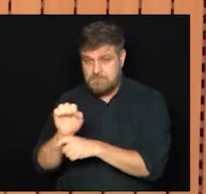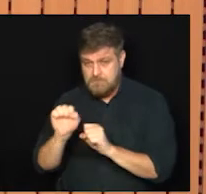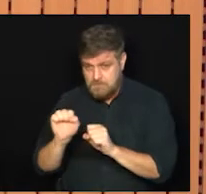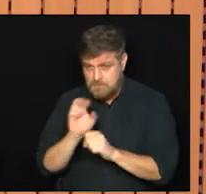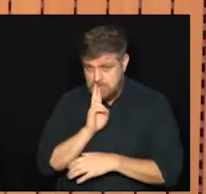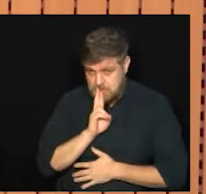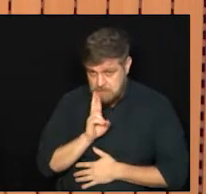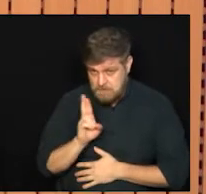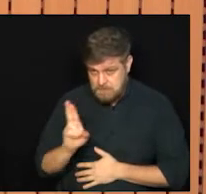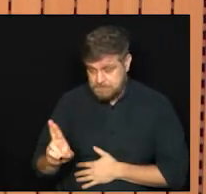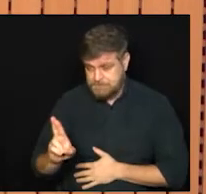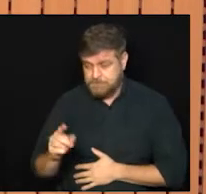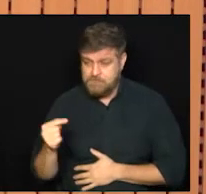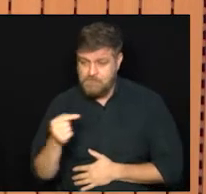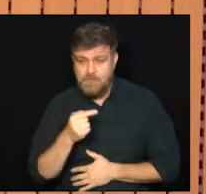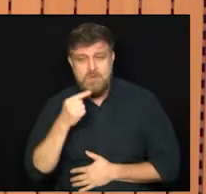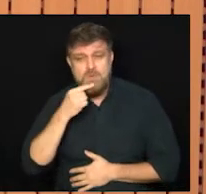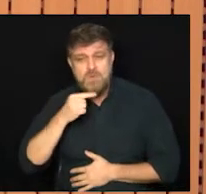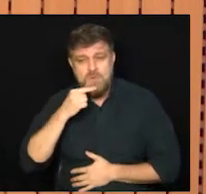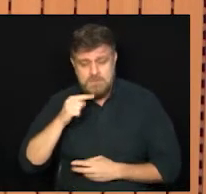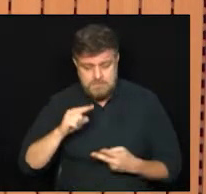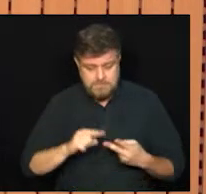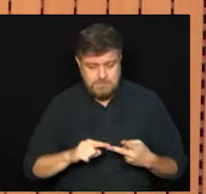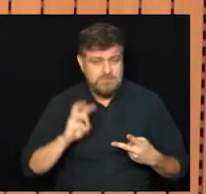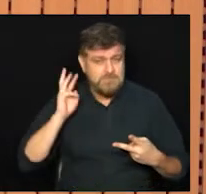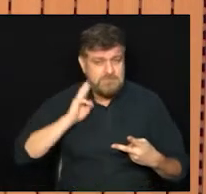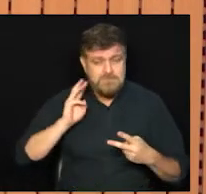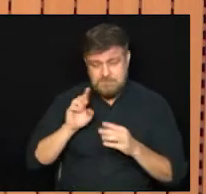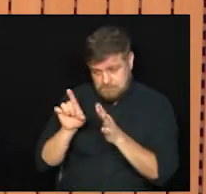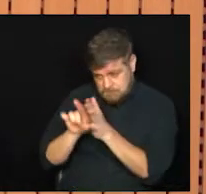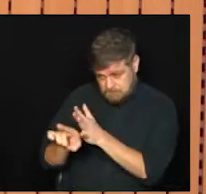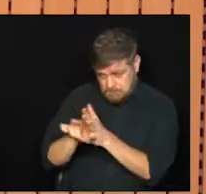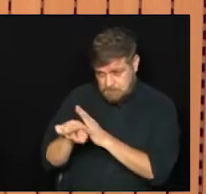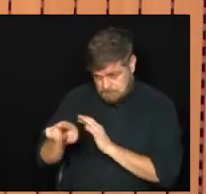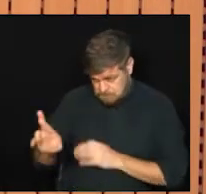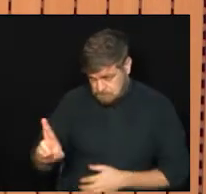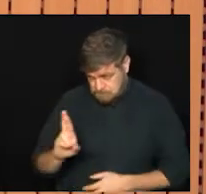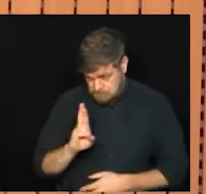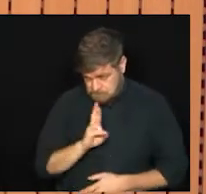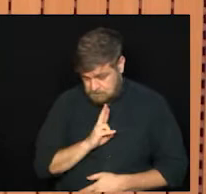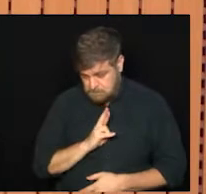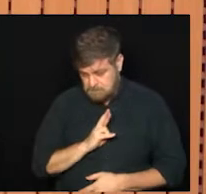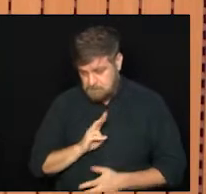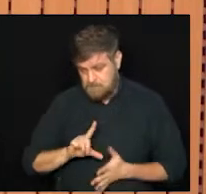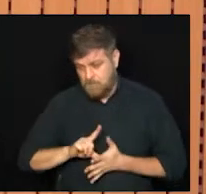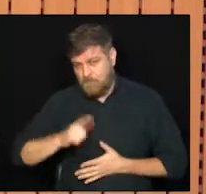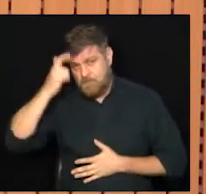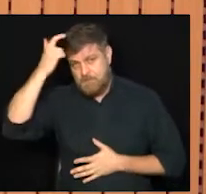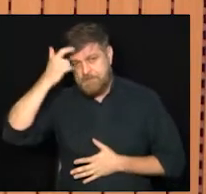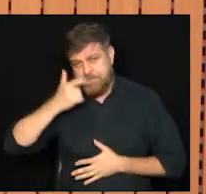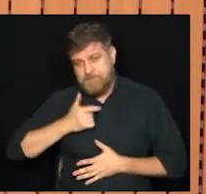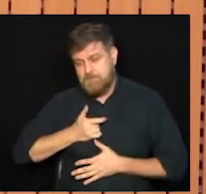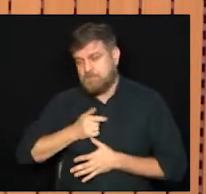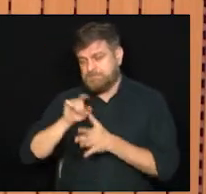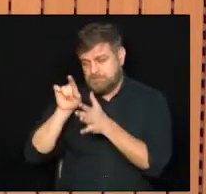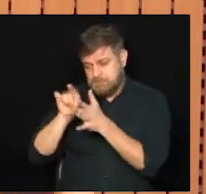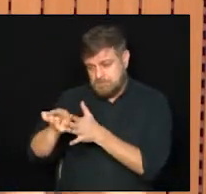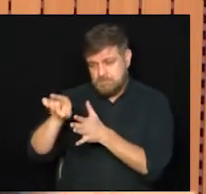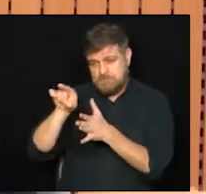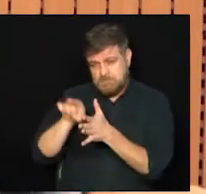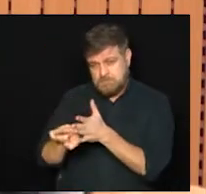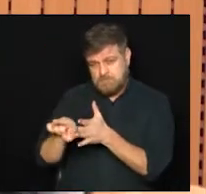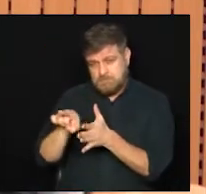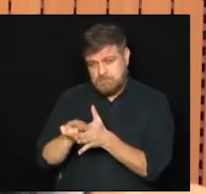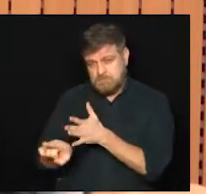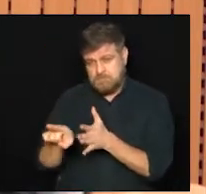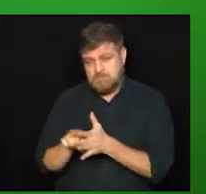pelo vereador Eduardo Magog e vereador Cecílio Santos, e depois eu faço as minhas aí que eu fui pontuando, tá bom? Com